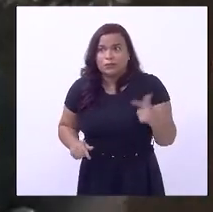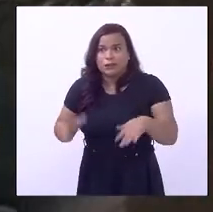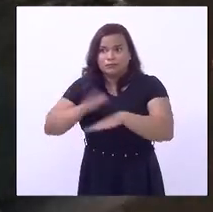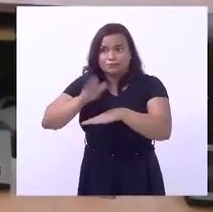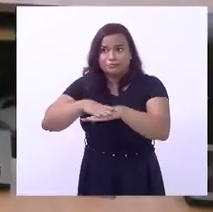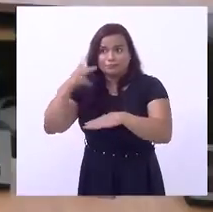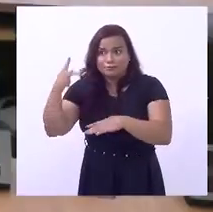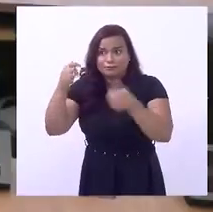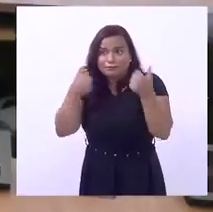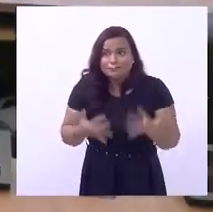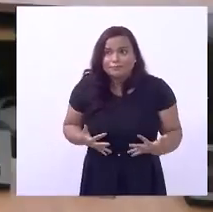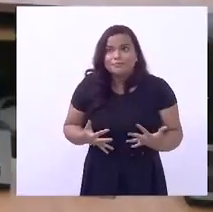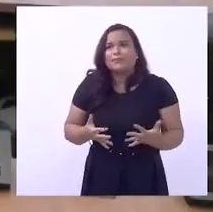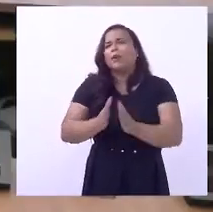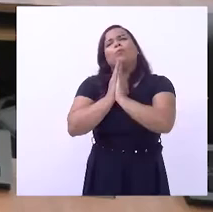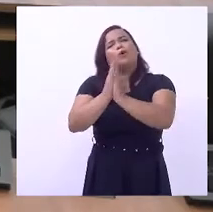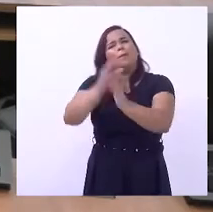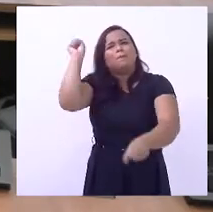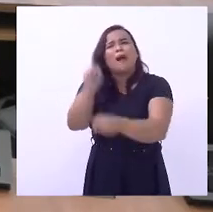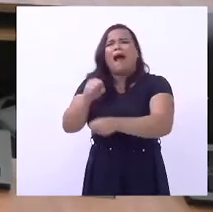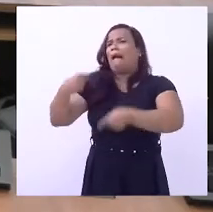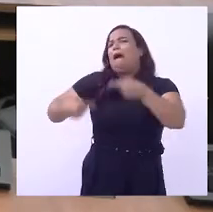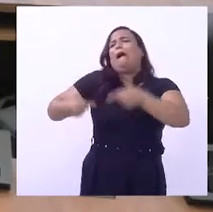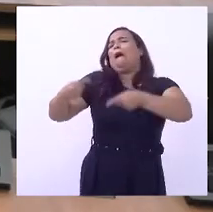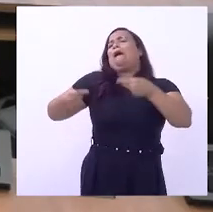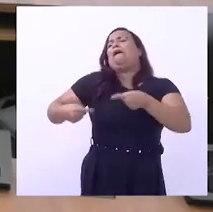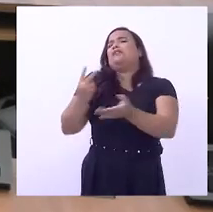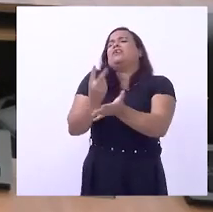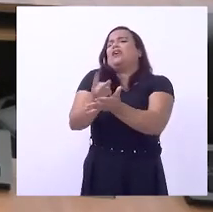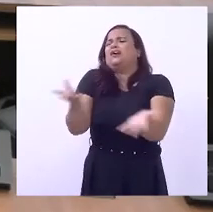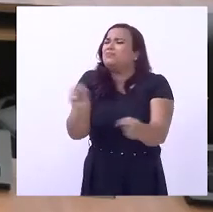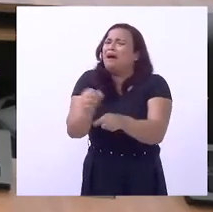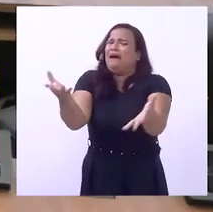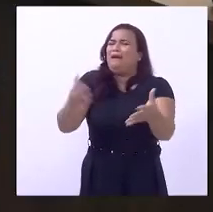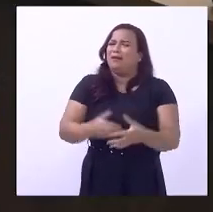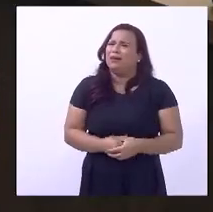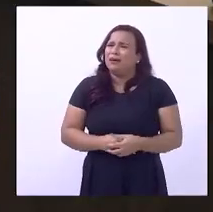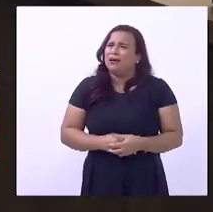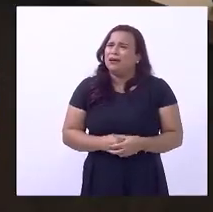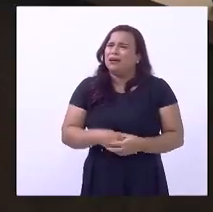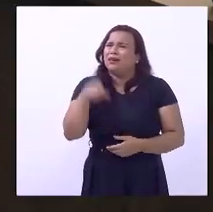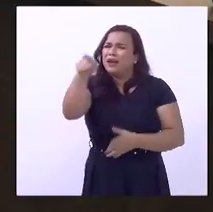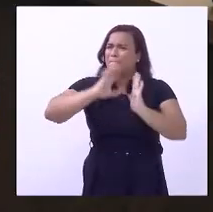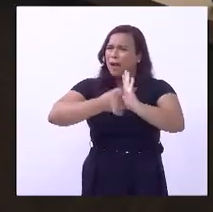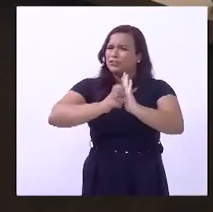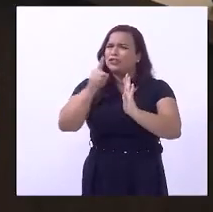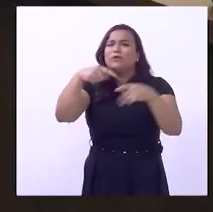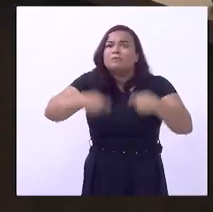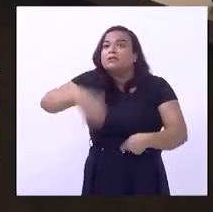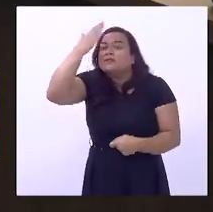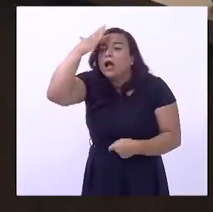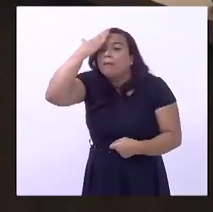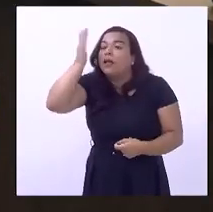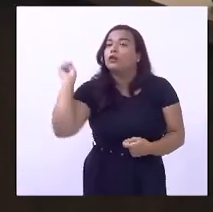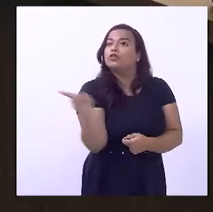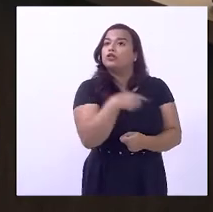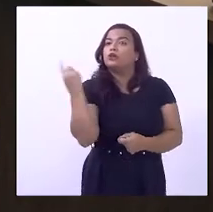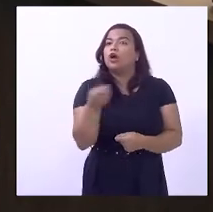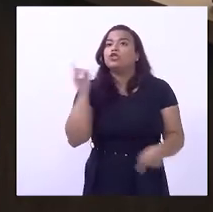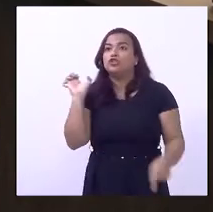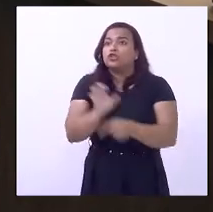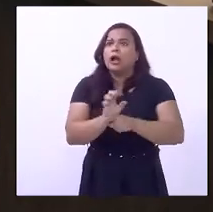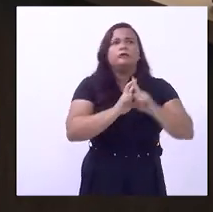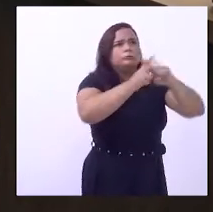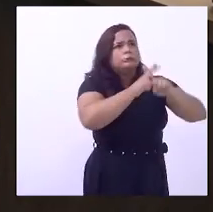Pelo amor de Deus, vamos parar de politizar tudo o tempo inteiro. Esse partido, senhor presidente, deveria entender que a gente tem um Estado a